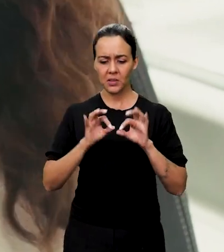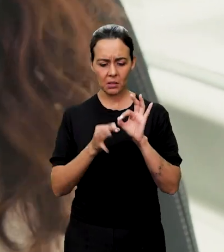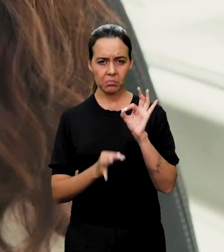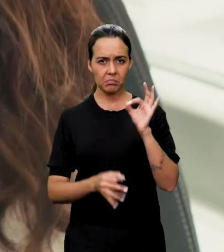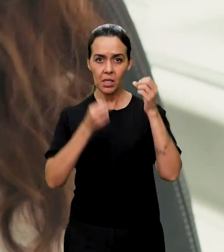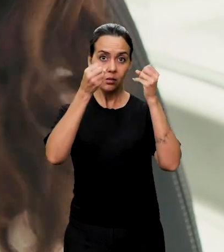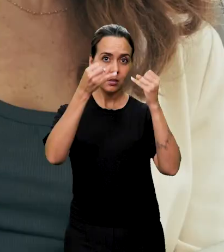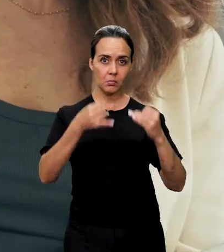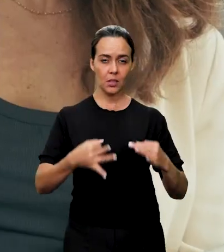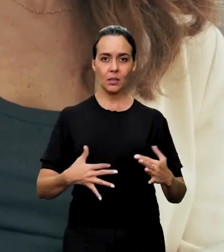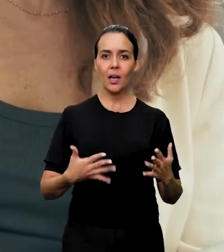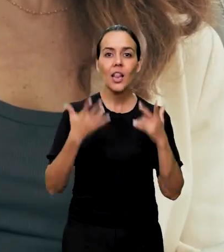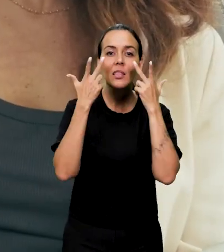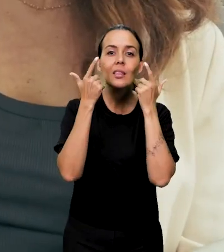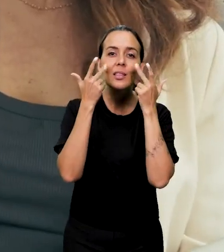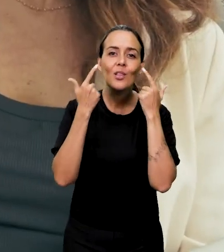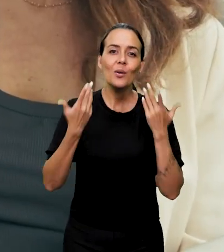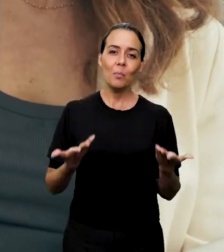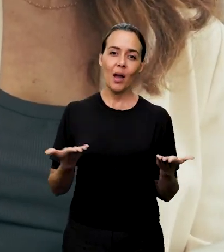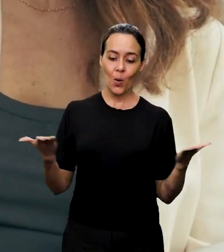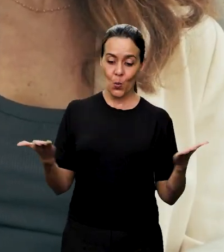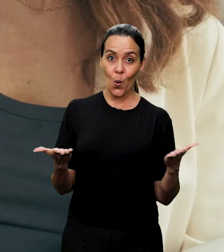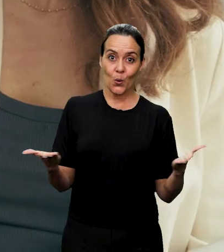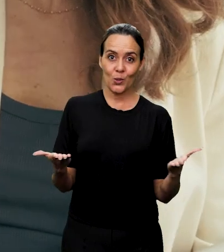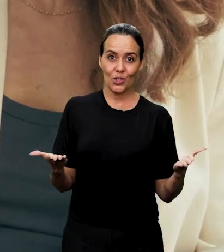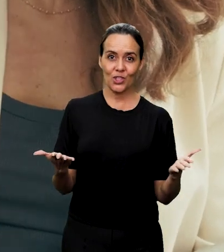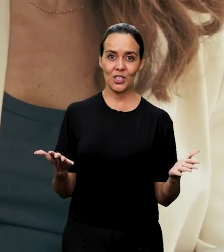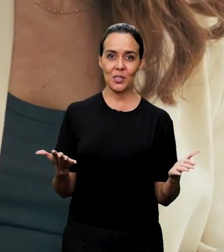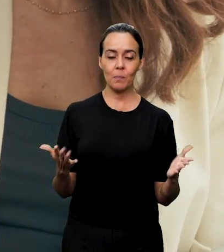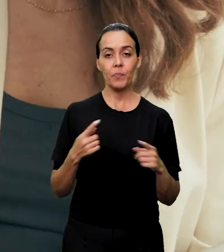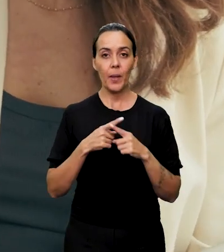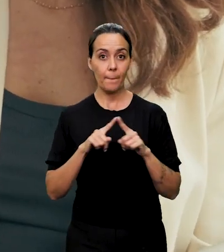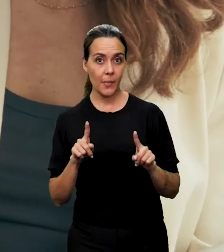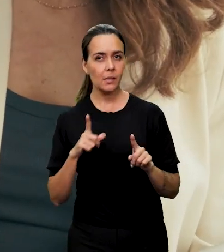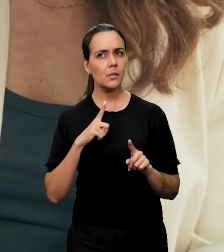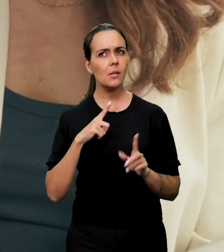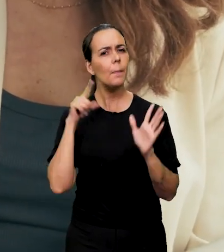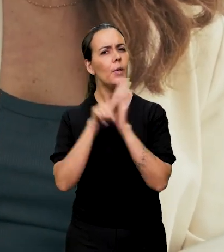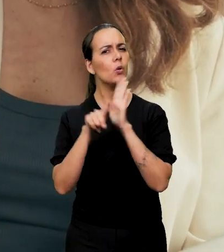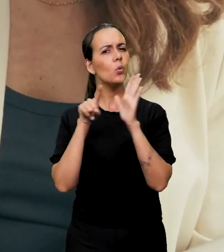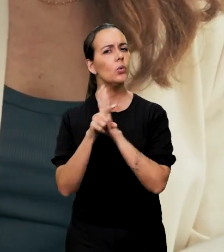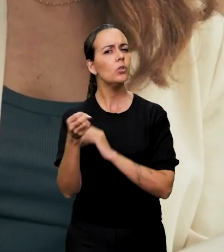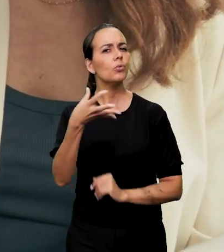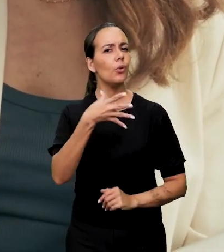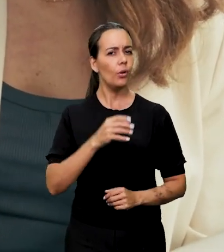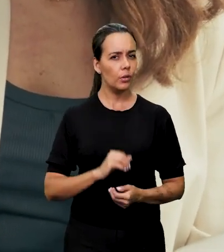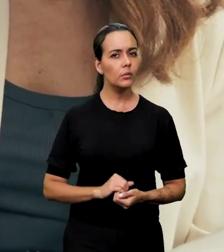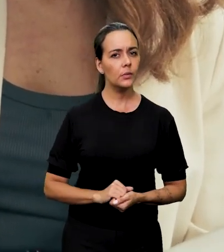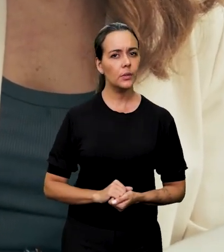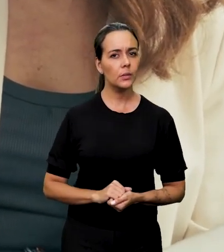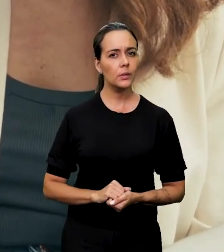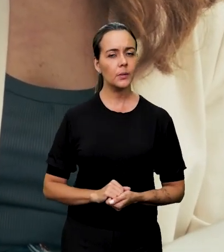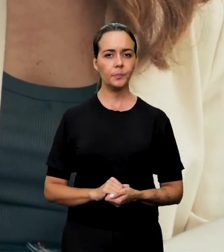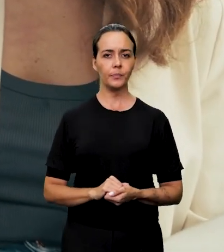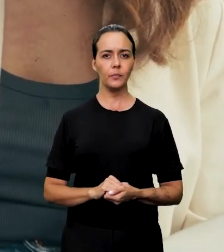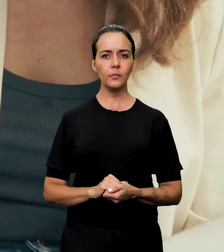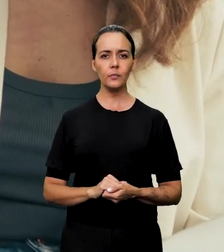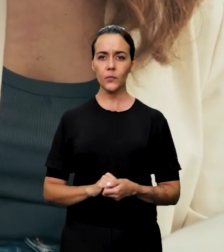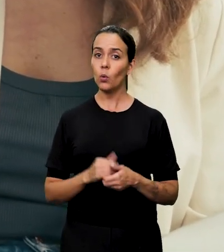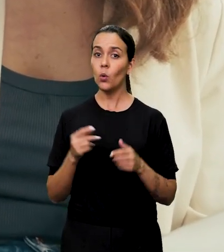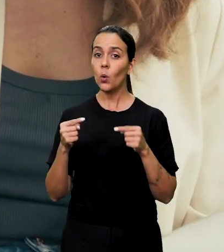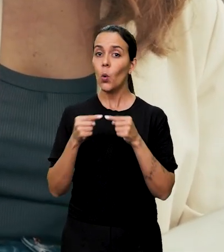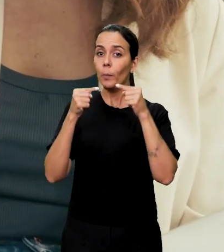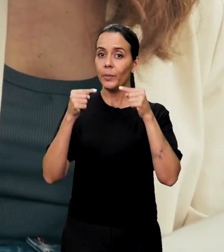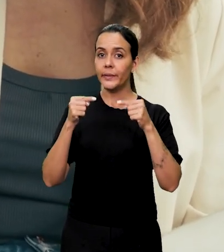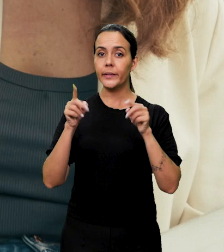precisa explicar nada. Porém, né, isso eu acho, como você mesmo falou, isso gera outros tipos de questões. E que eu acho que Ele fala olhando toca o pra